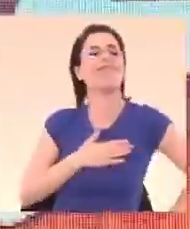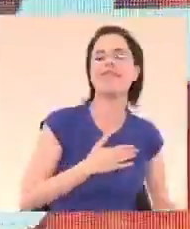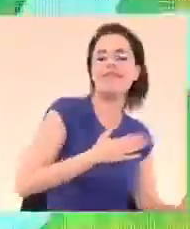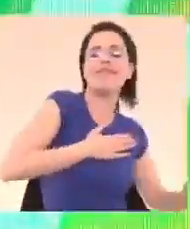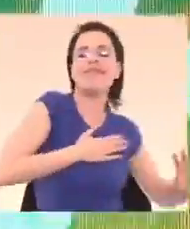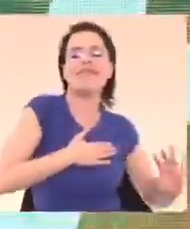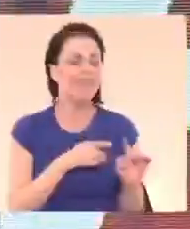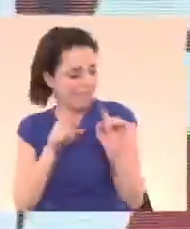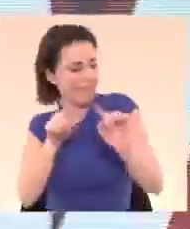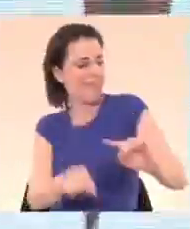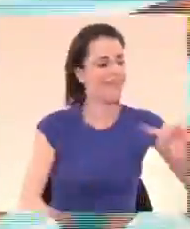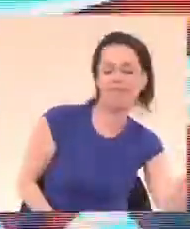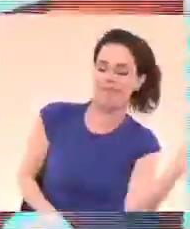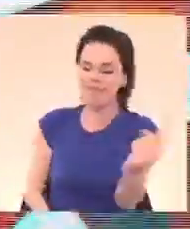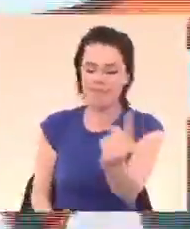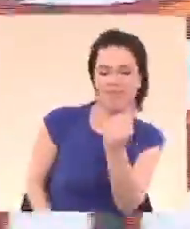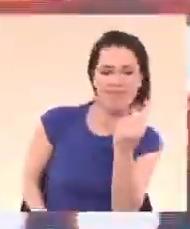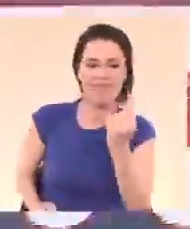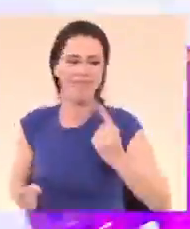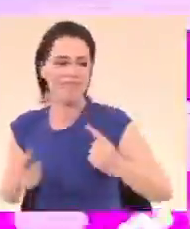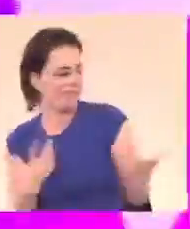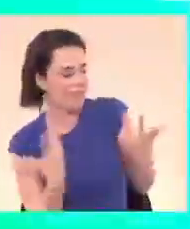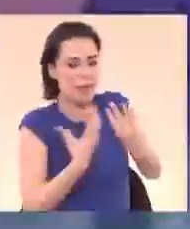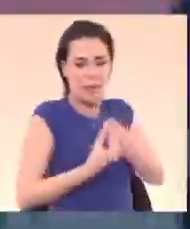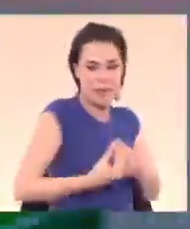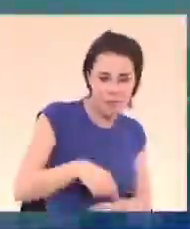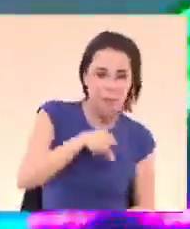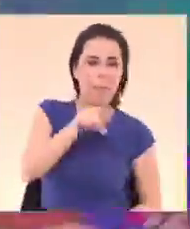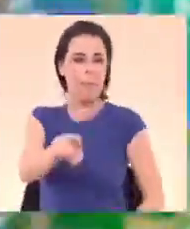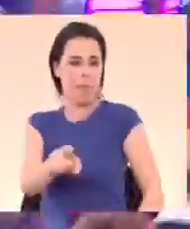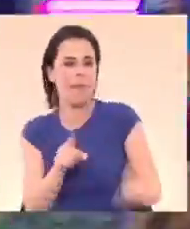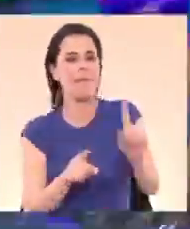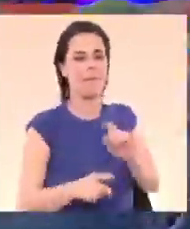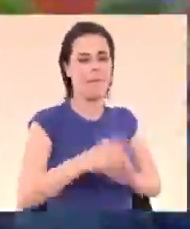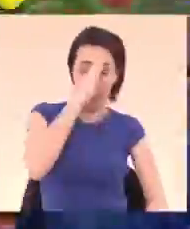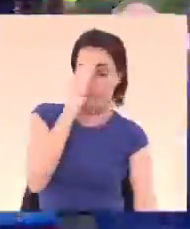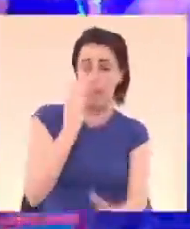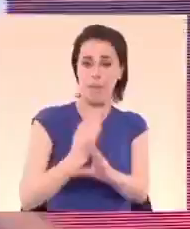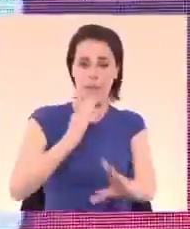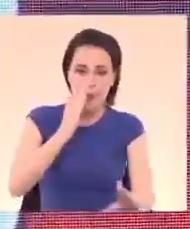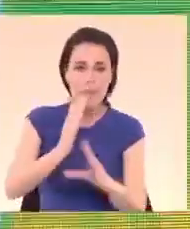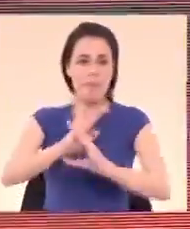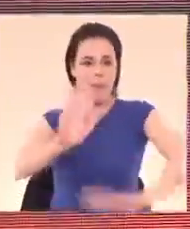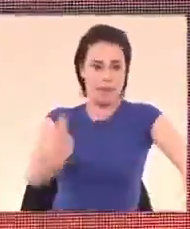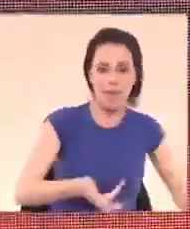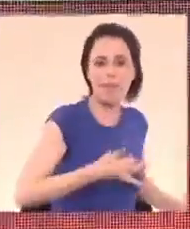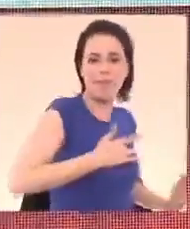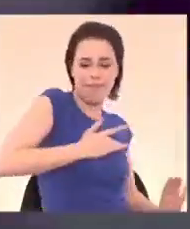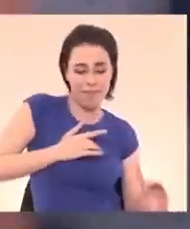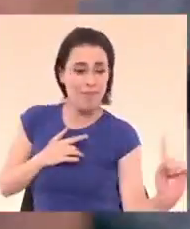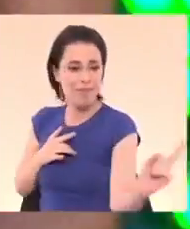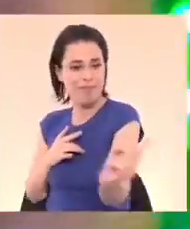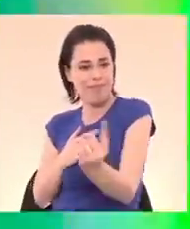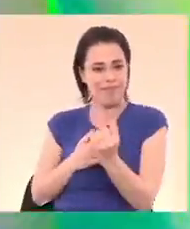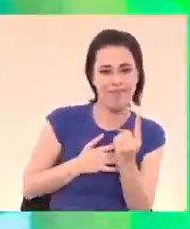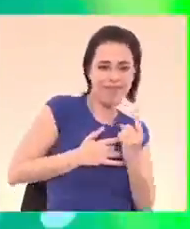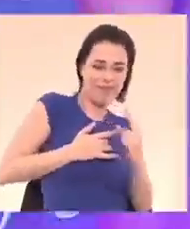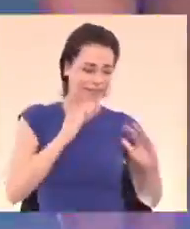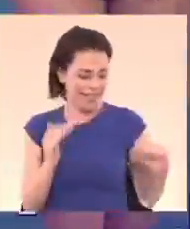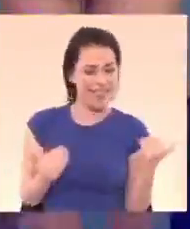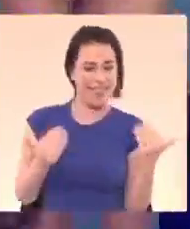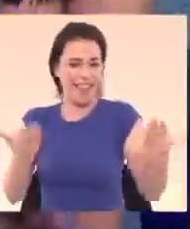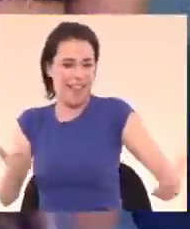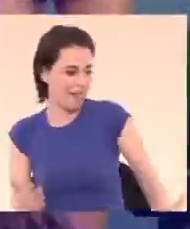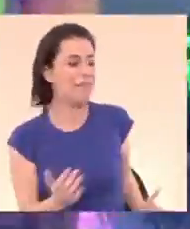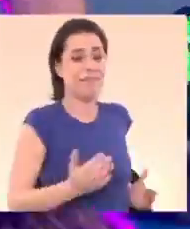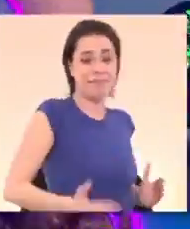coração, quando tu vieres vou me envolver nessa doce paixão. Quando tu chegares vou-te